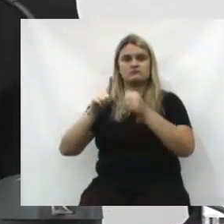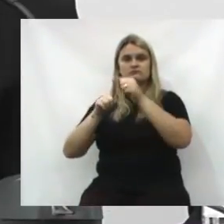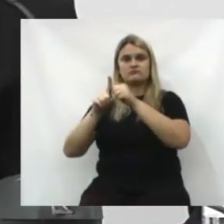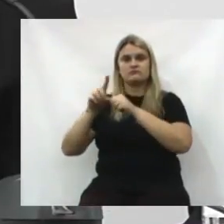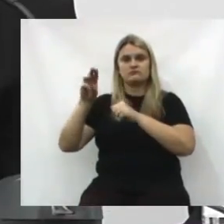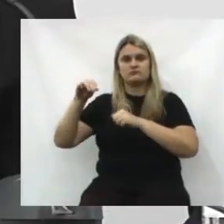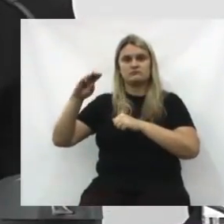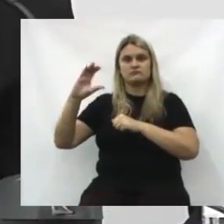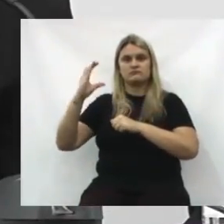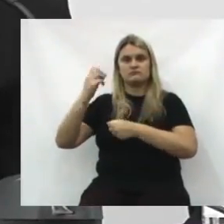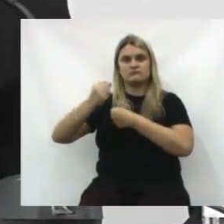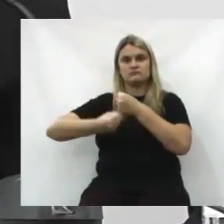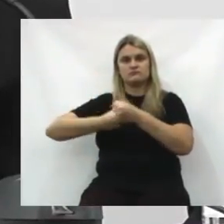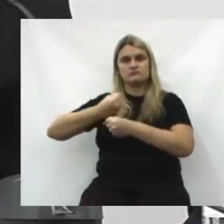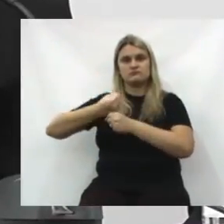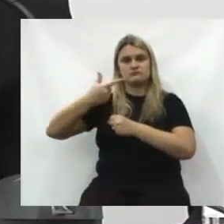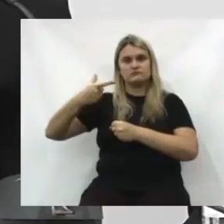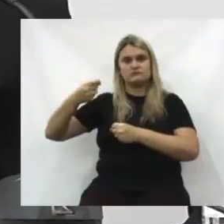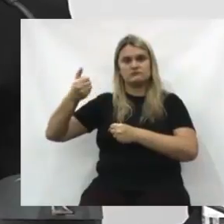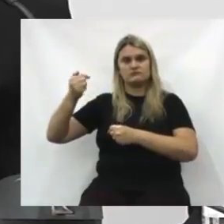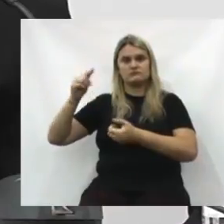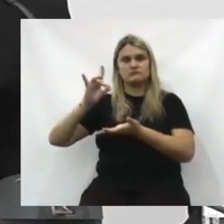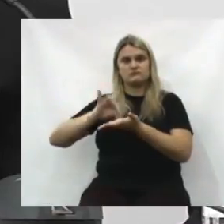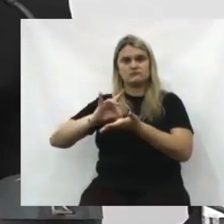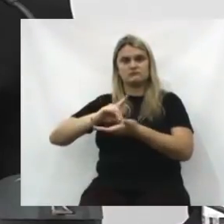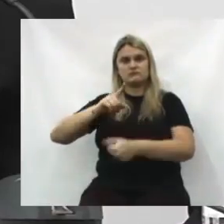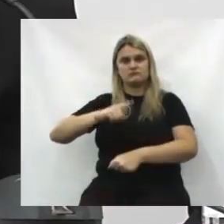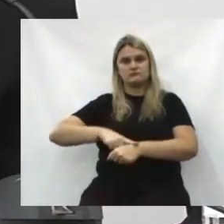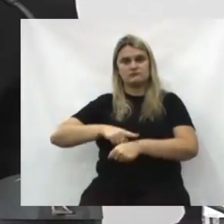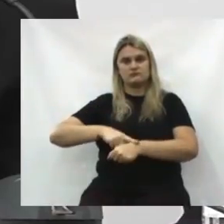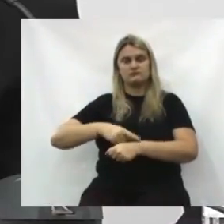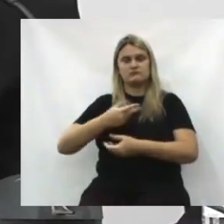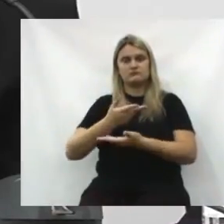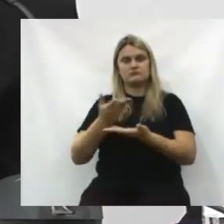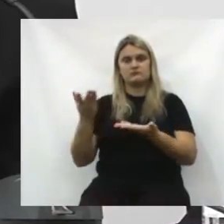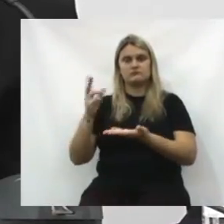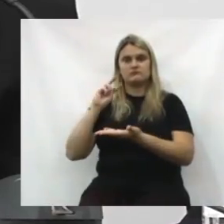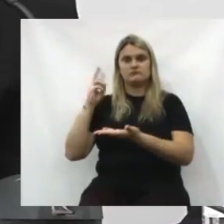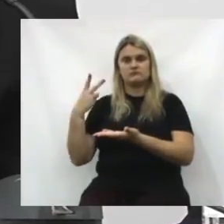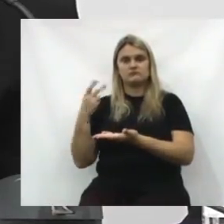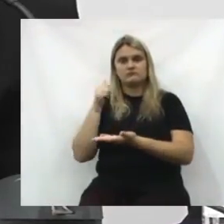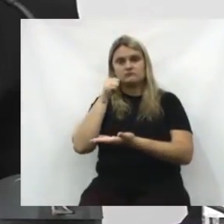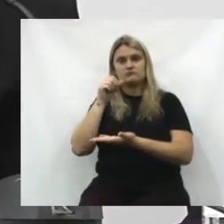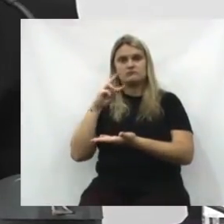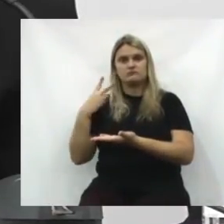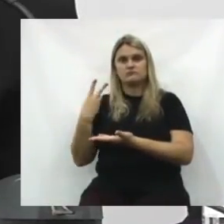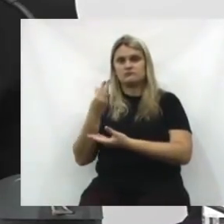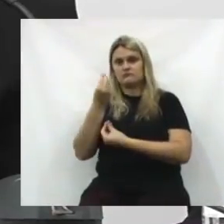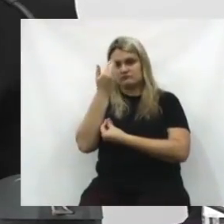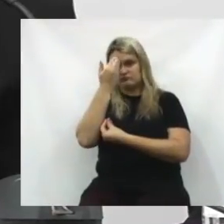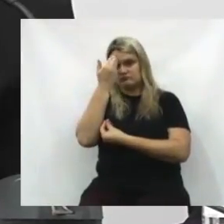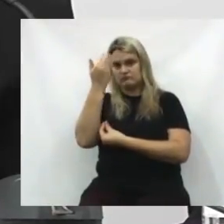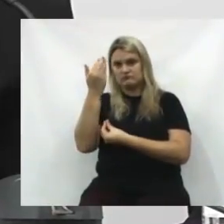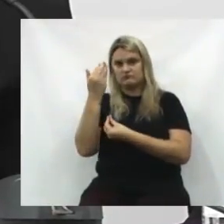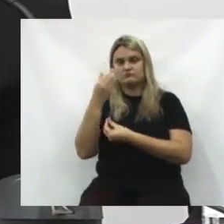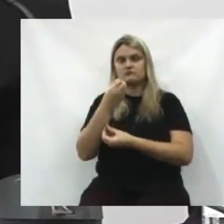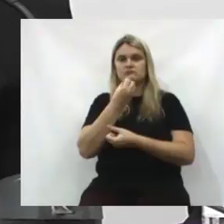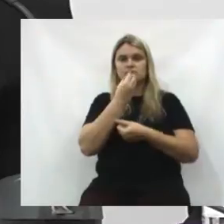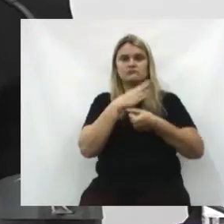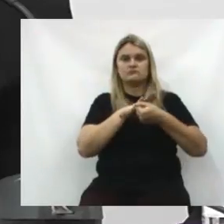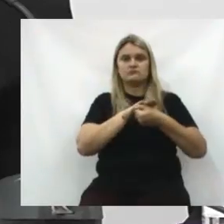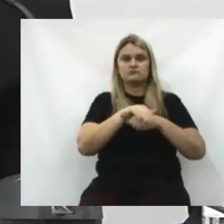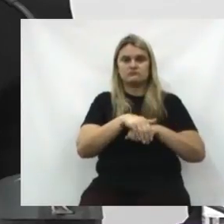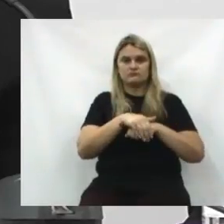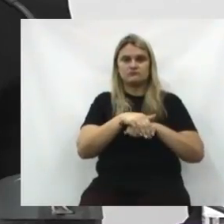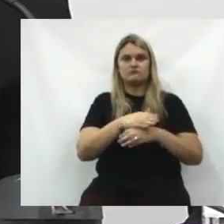para o dia 20 de março de 2017, em horário regimental. Senhores vereadores e vereadoras,